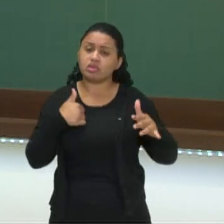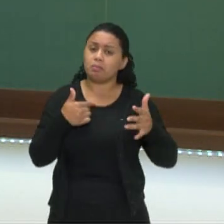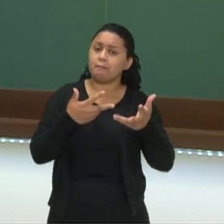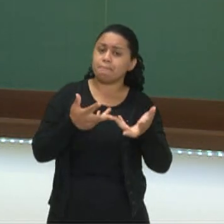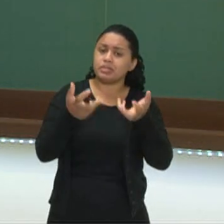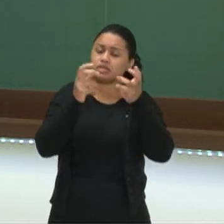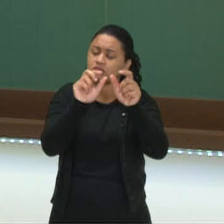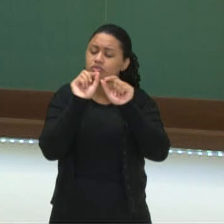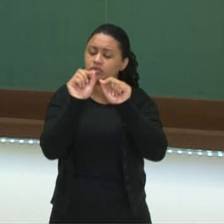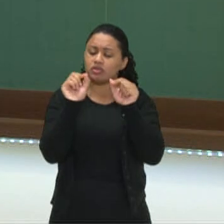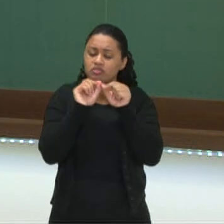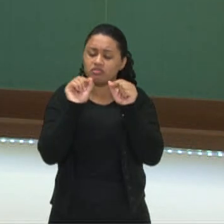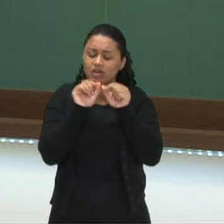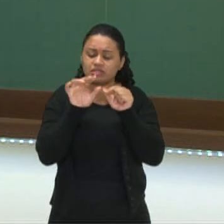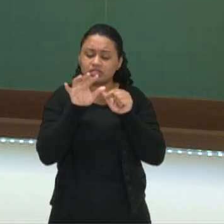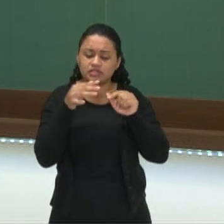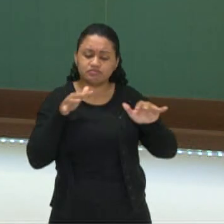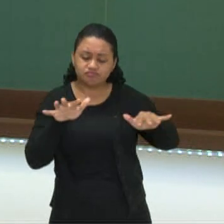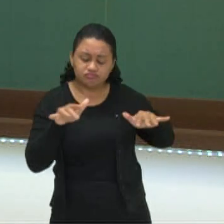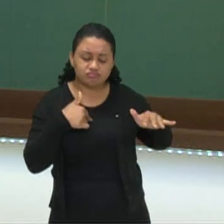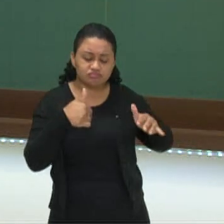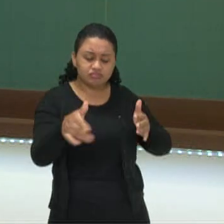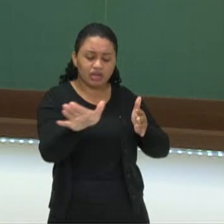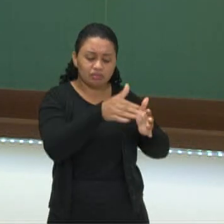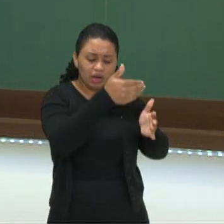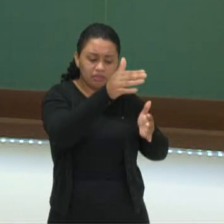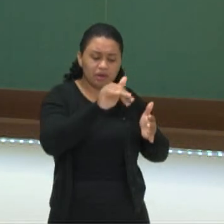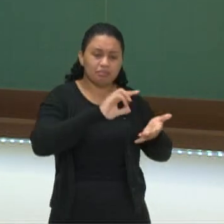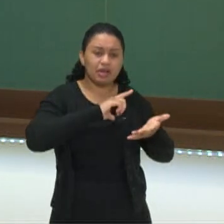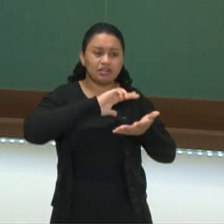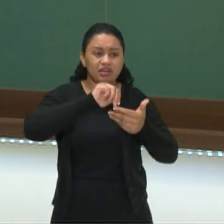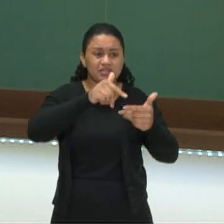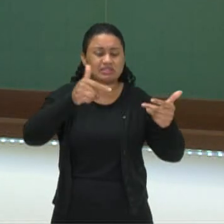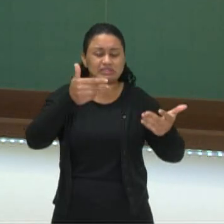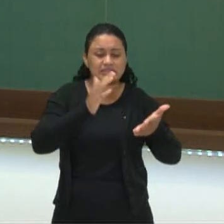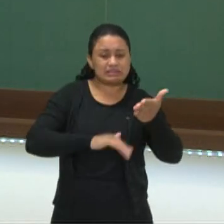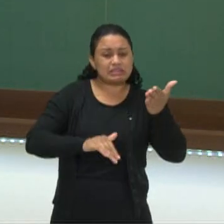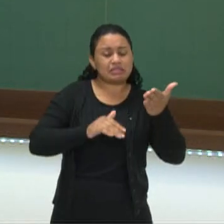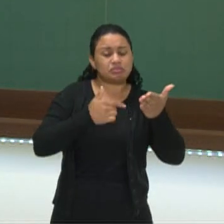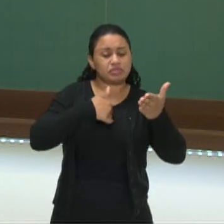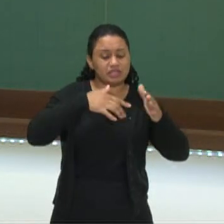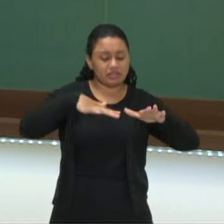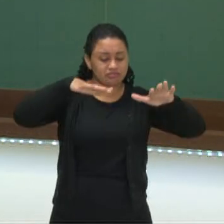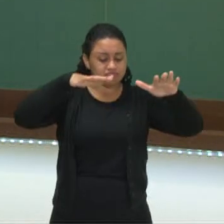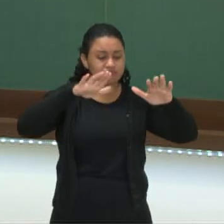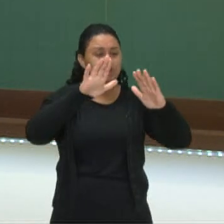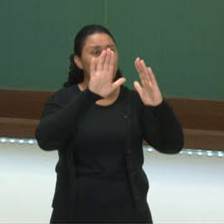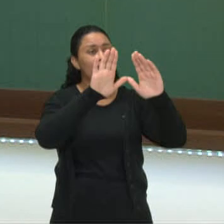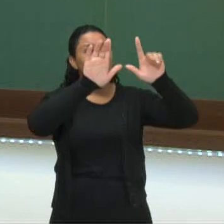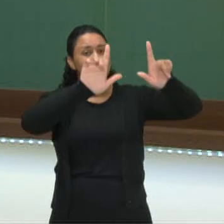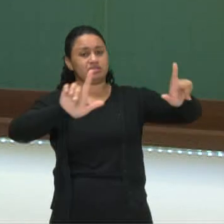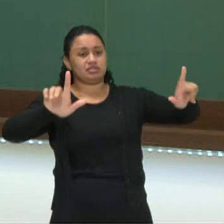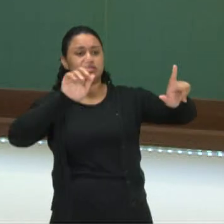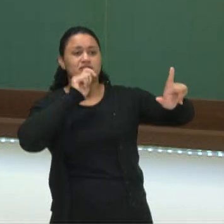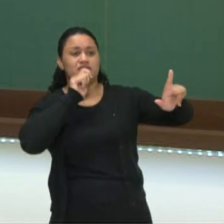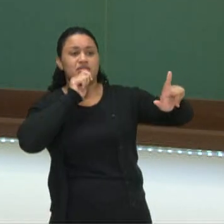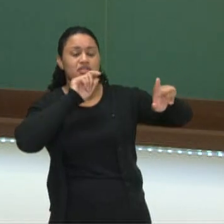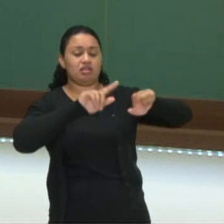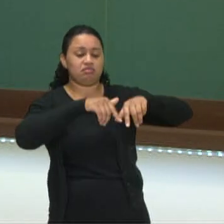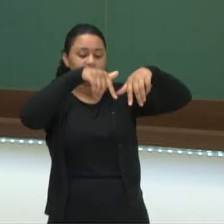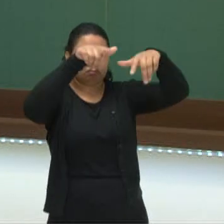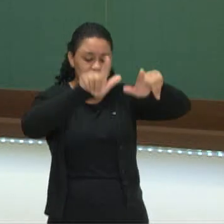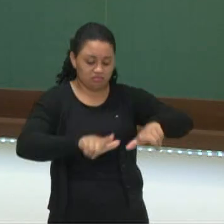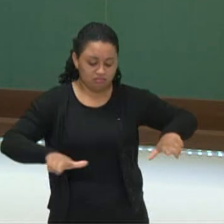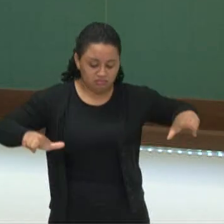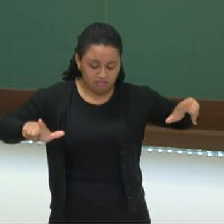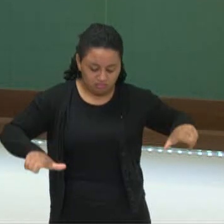mas quando eu faço o action, eu jogo a tinta, mas muita coisa se perde porque ela está na vertical. Eu vou colocar na